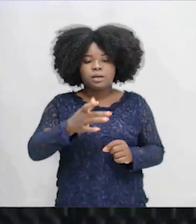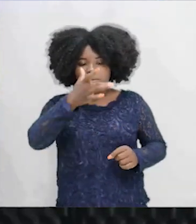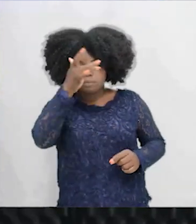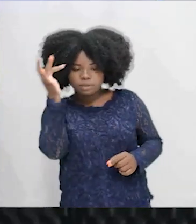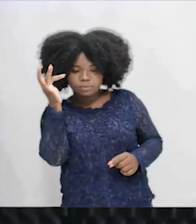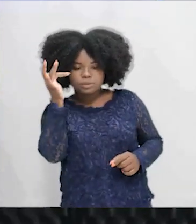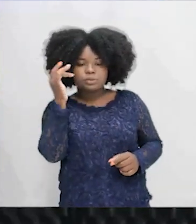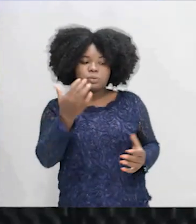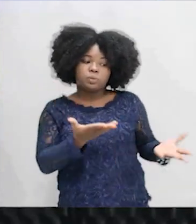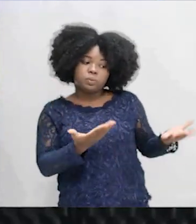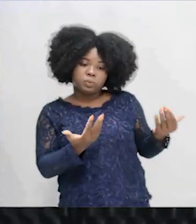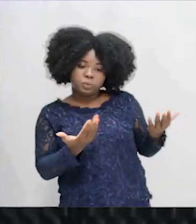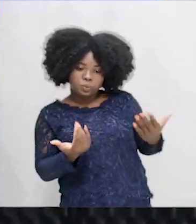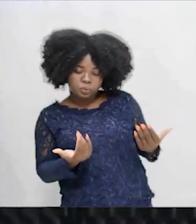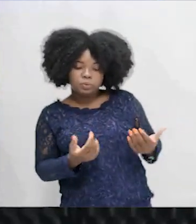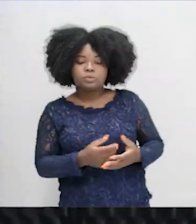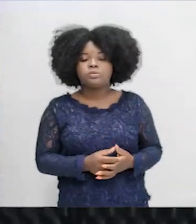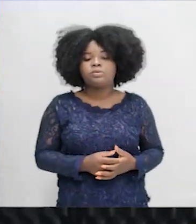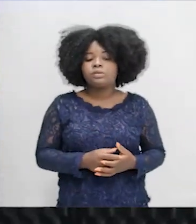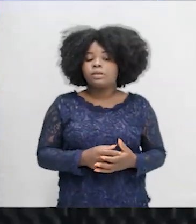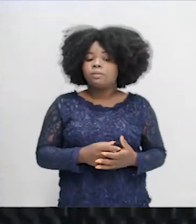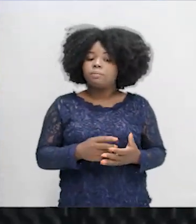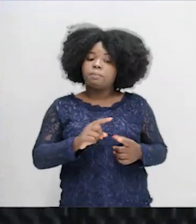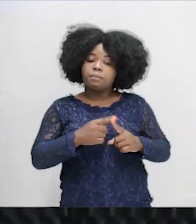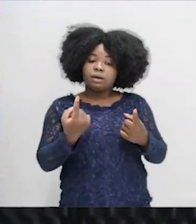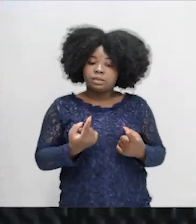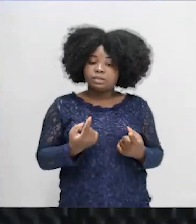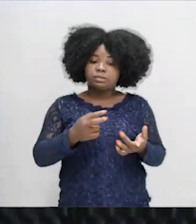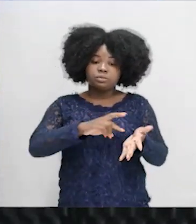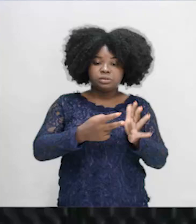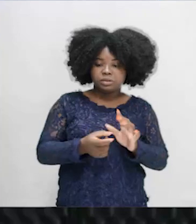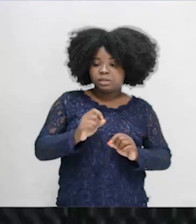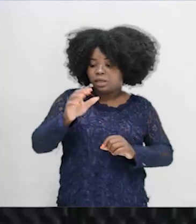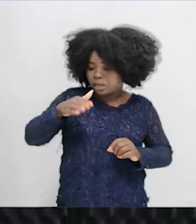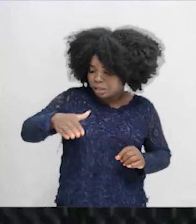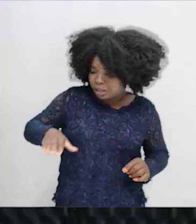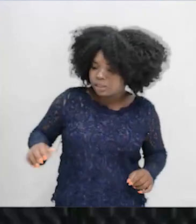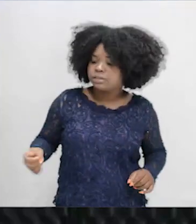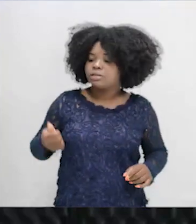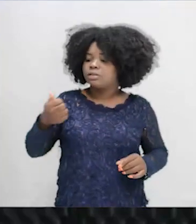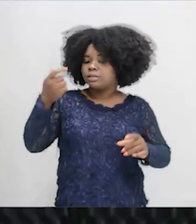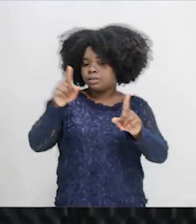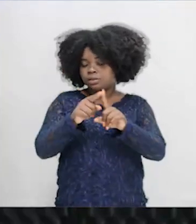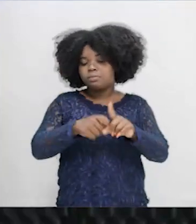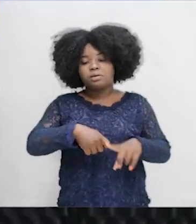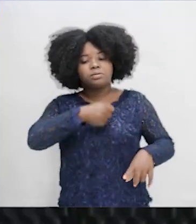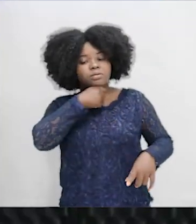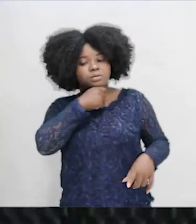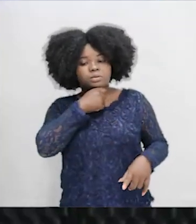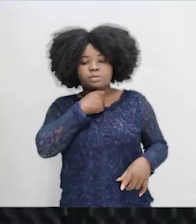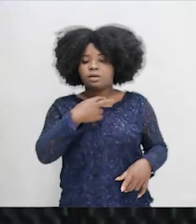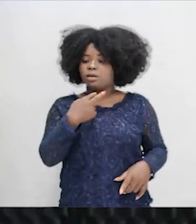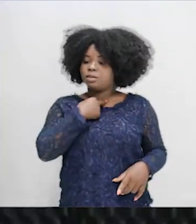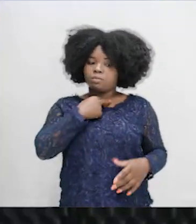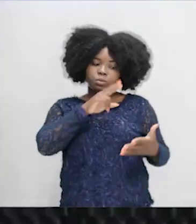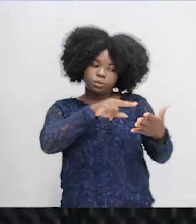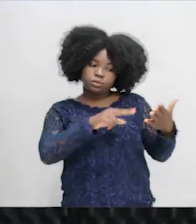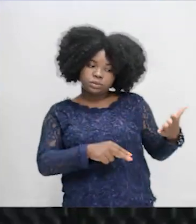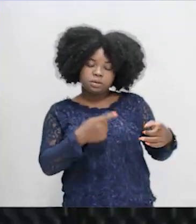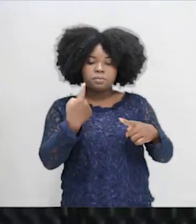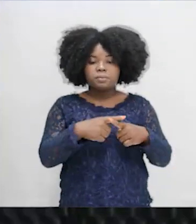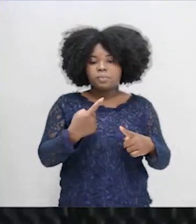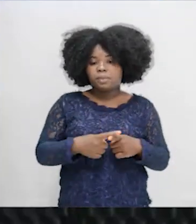para um público jovem, o que não quer dizer que crianças, adultos, idosos não possam consumir, porque o